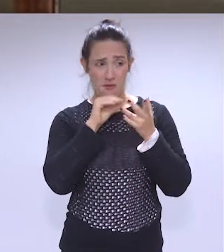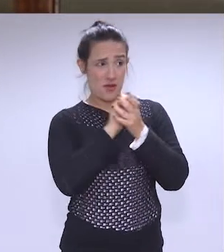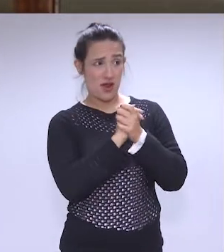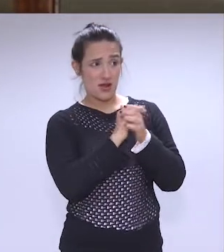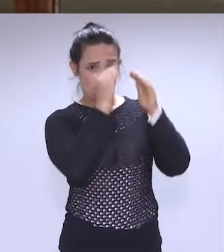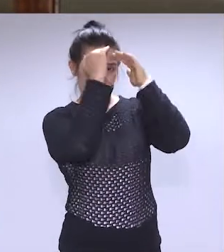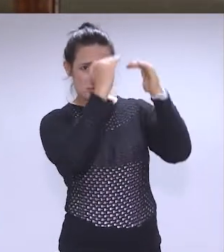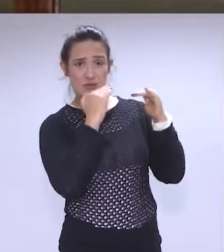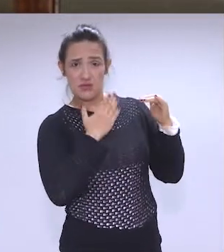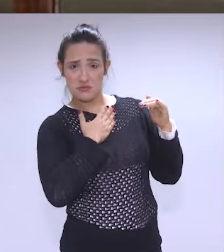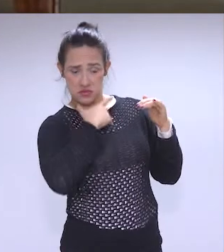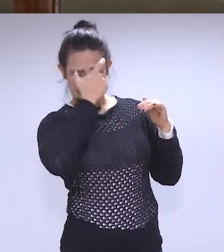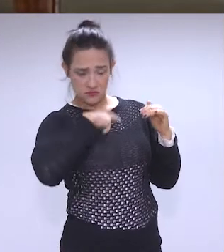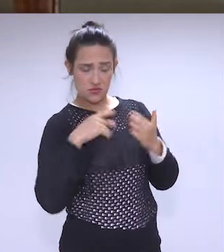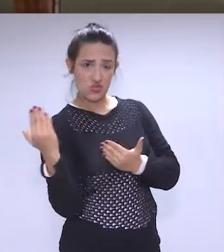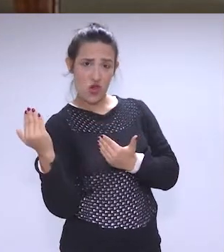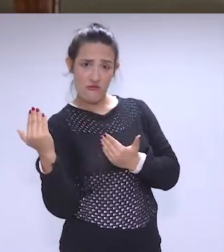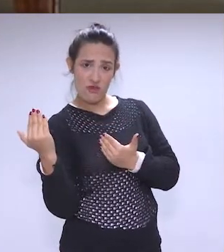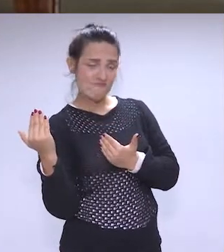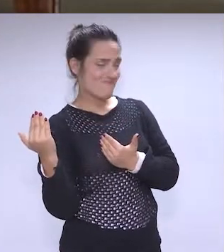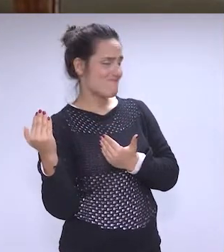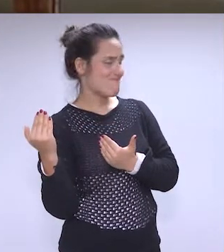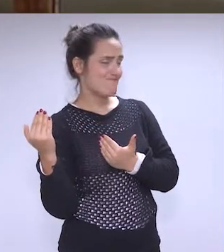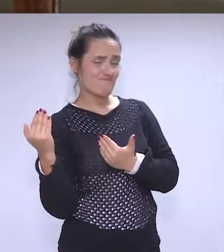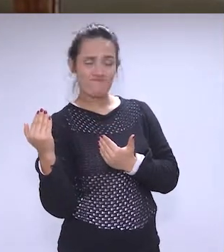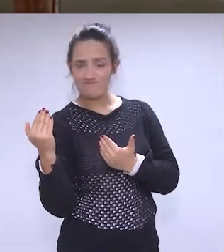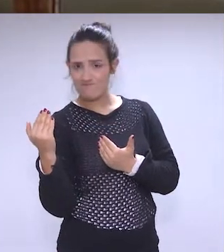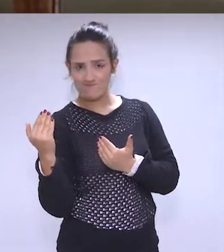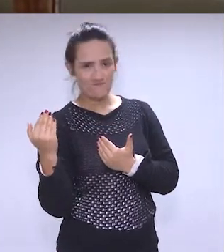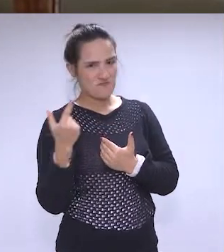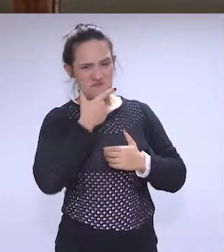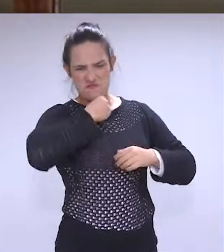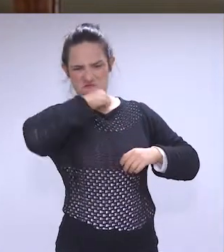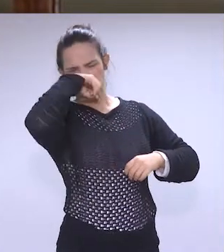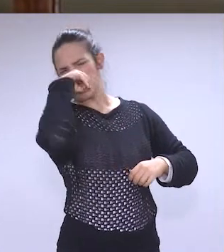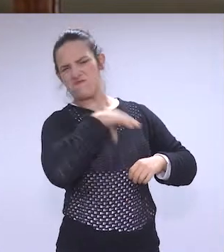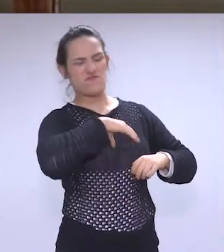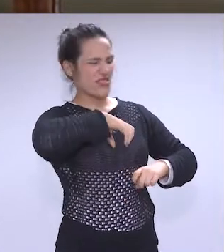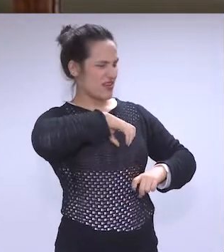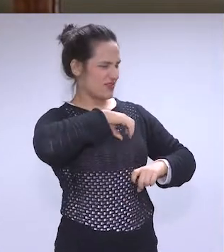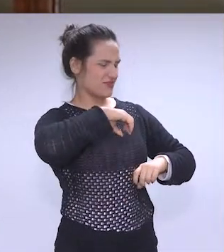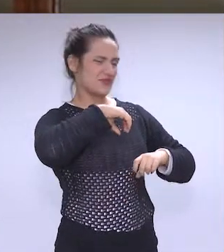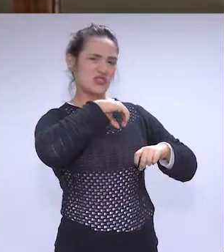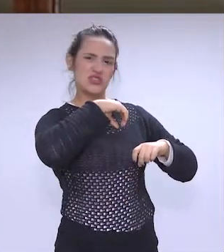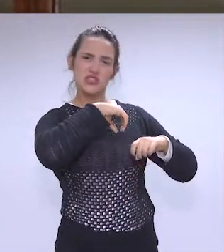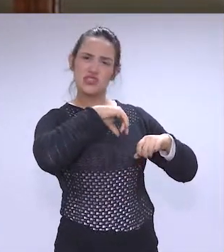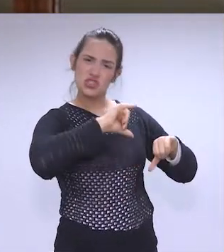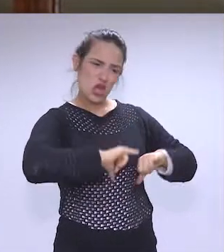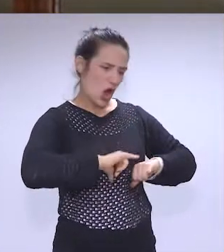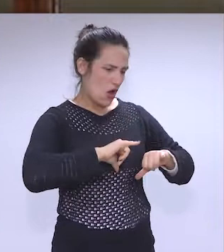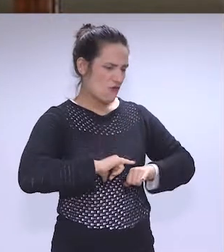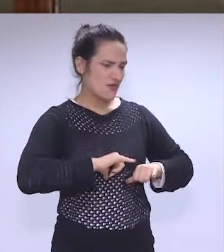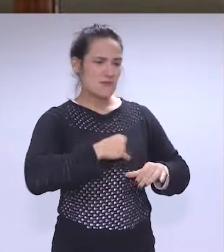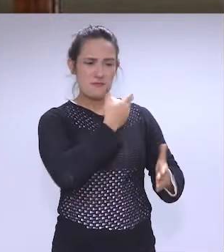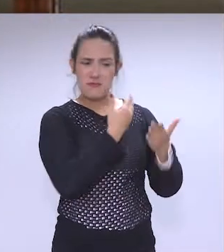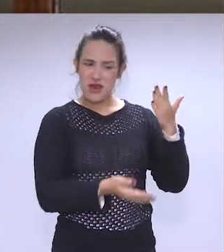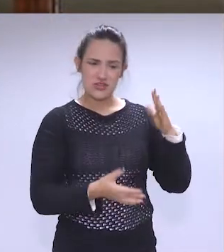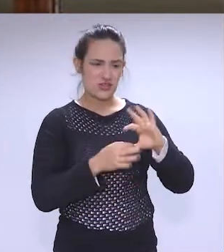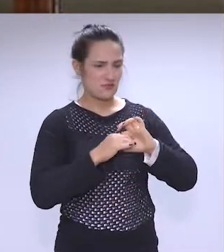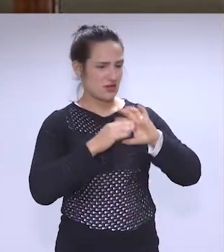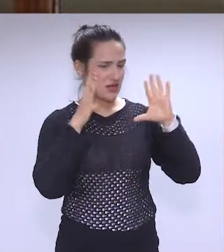marido. Ela vai ter aí uma violação dos direitos humanos, ela vai